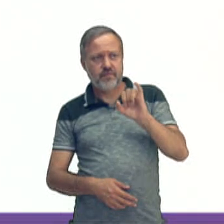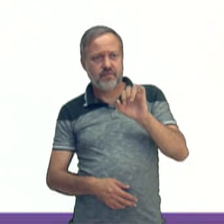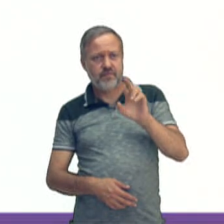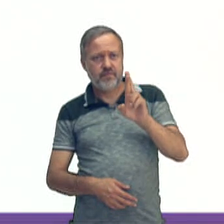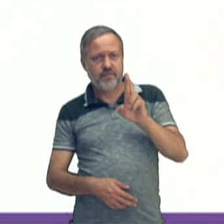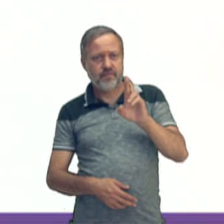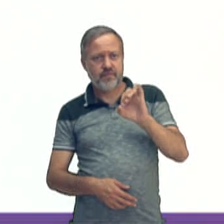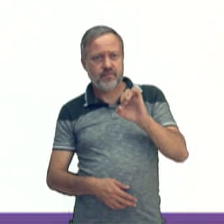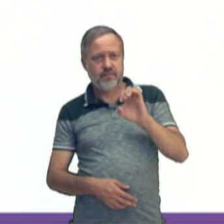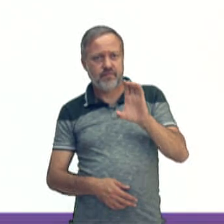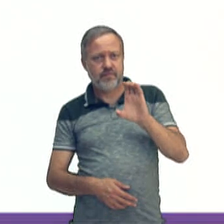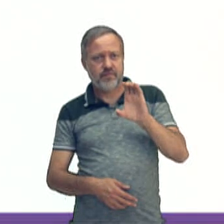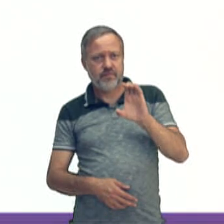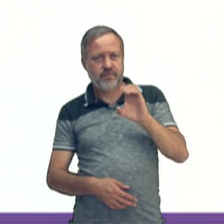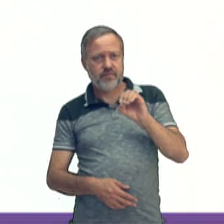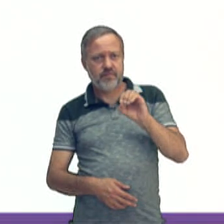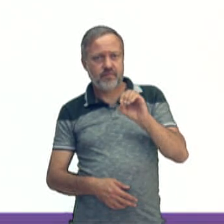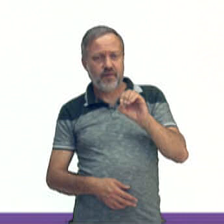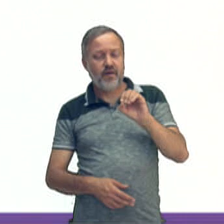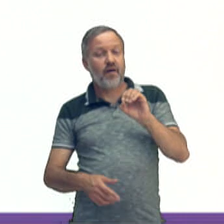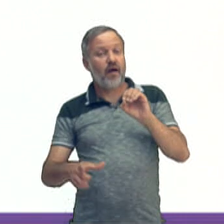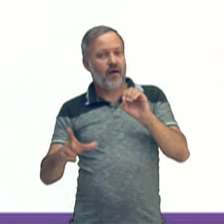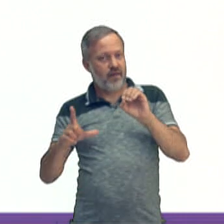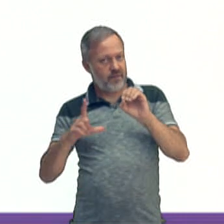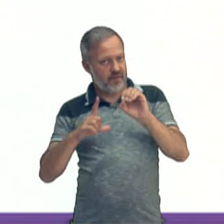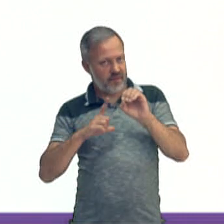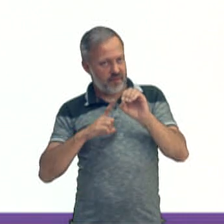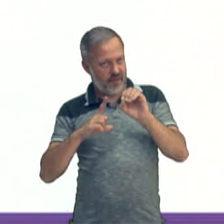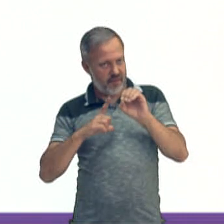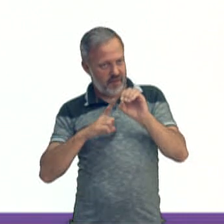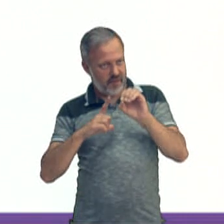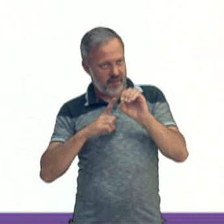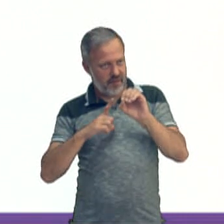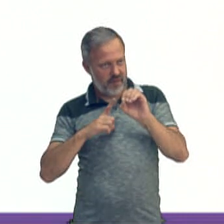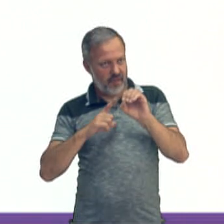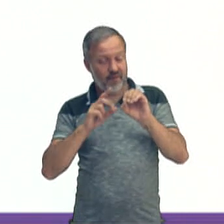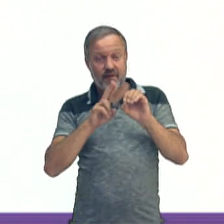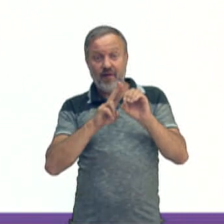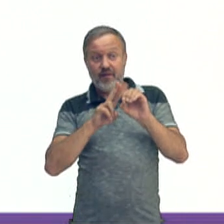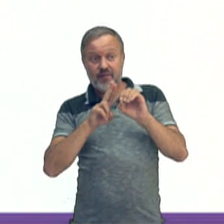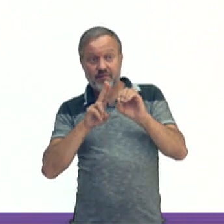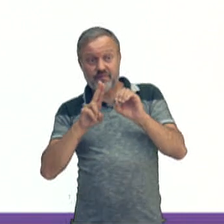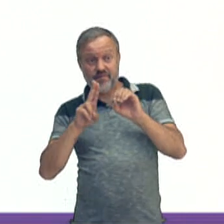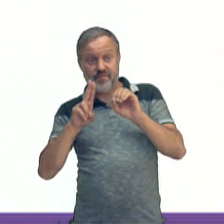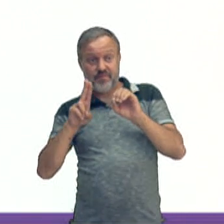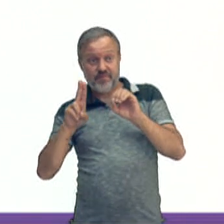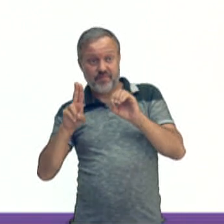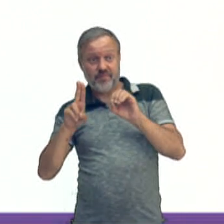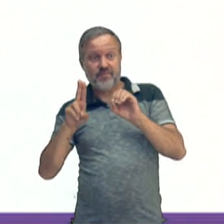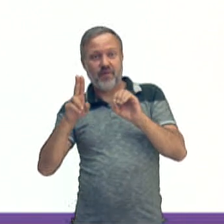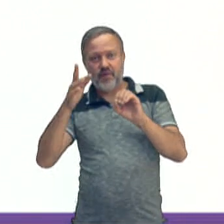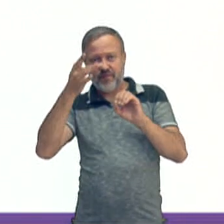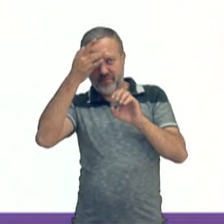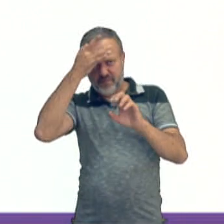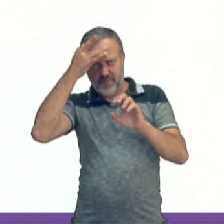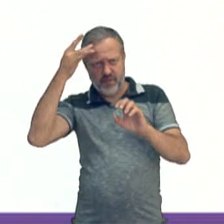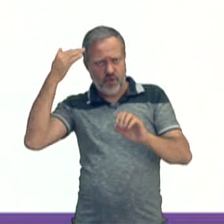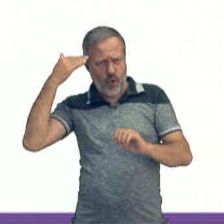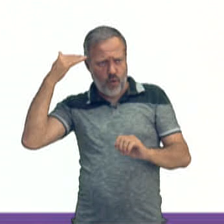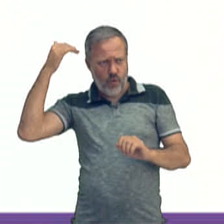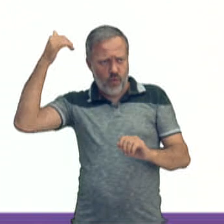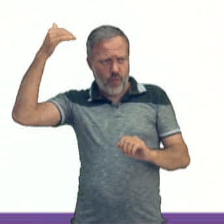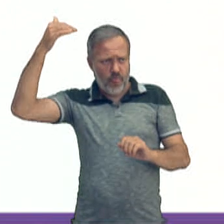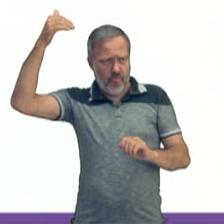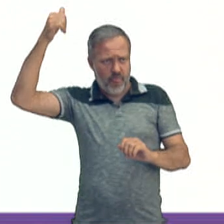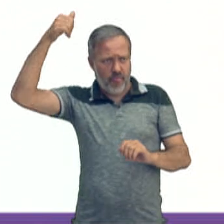profeta Muhammad. Fala-se normalmente, eu coloquei intencional Maomé, mas o nome correto é Muhammad, da